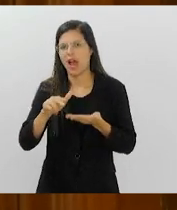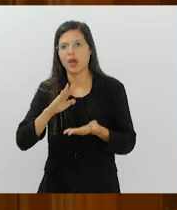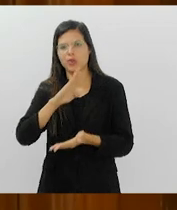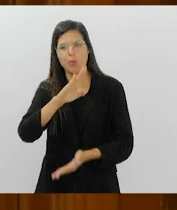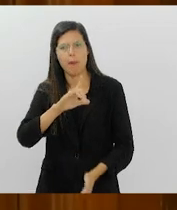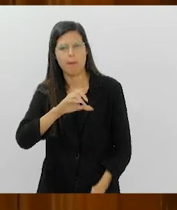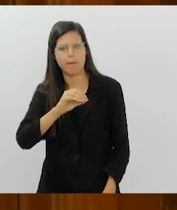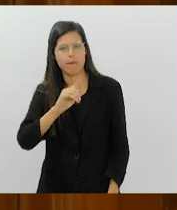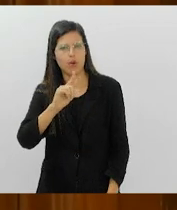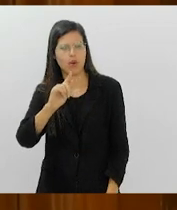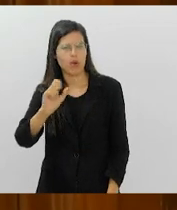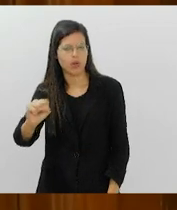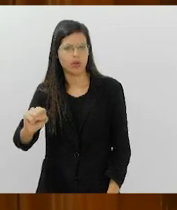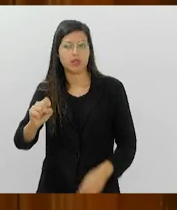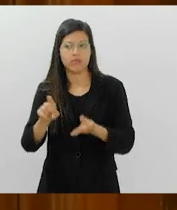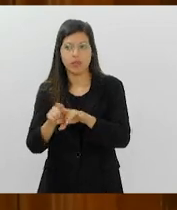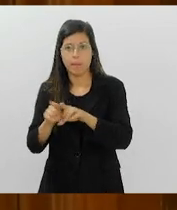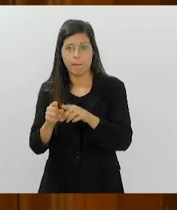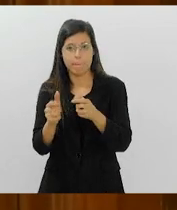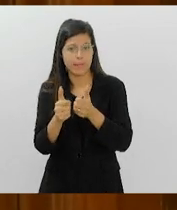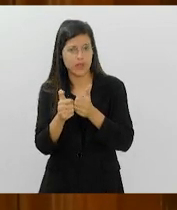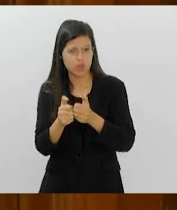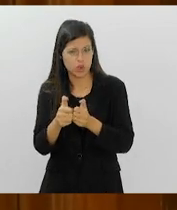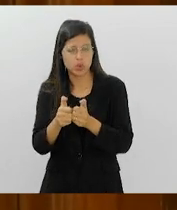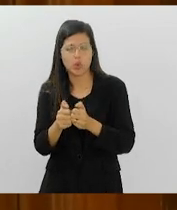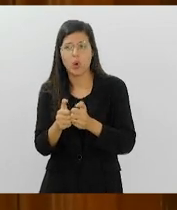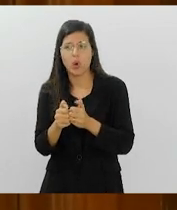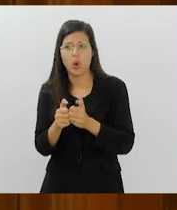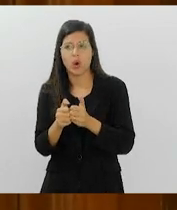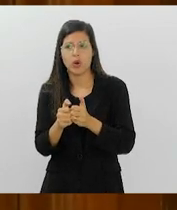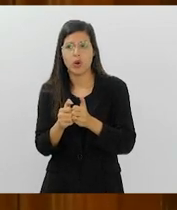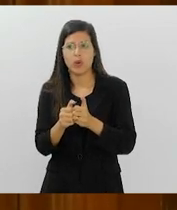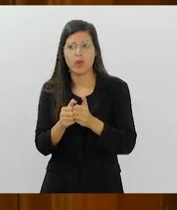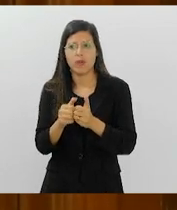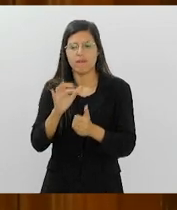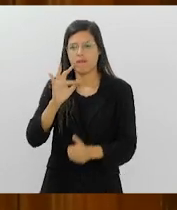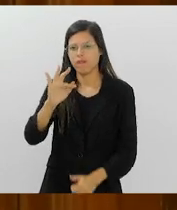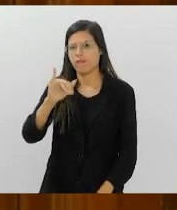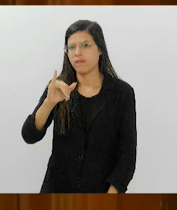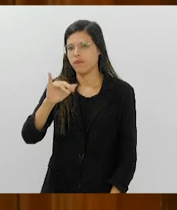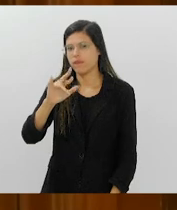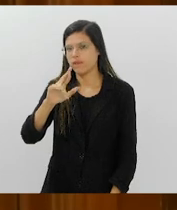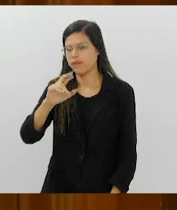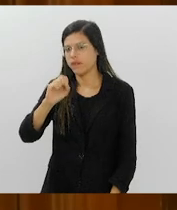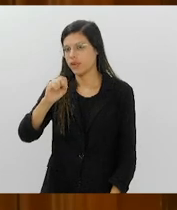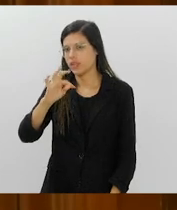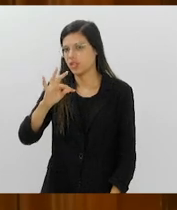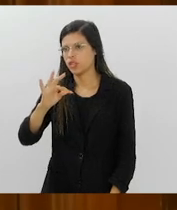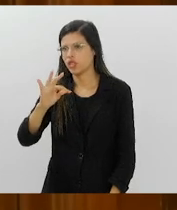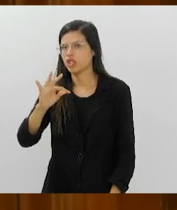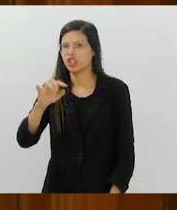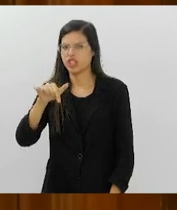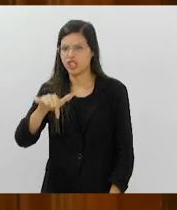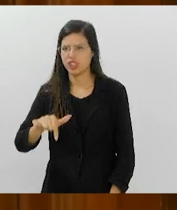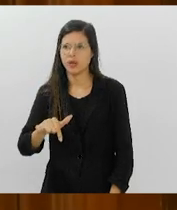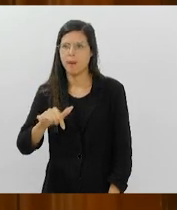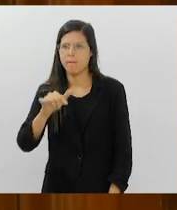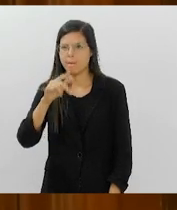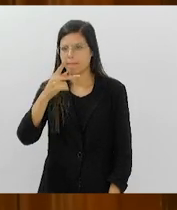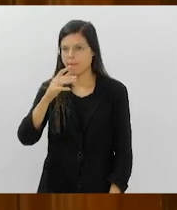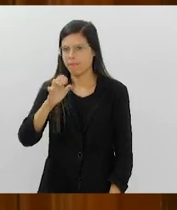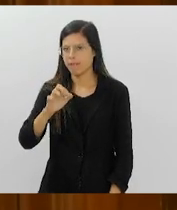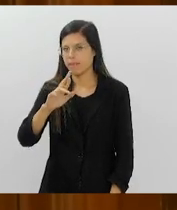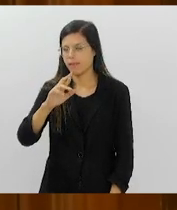também jogos, aqueles first person shooters, né, que é o atirador em primeira pessoa, que já existem desde a década